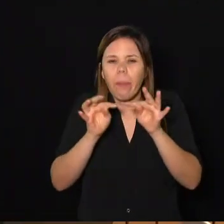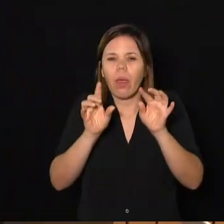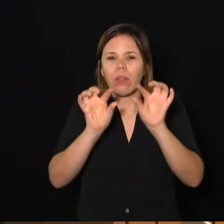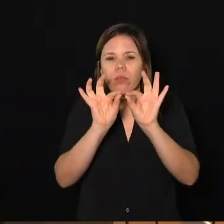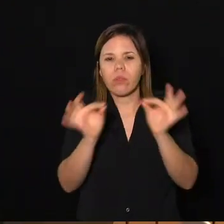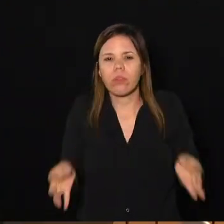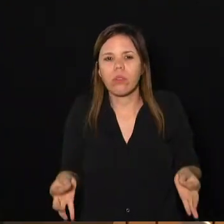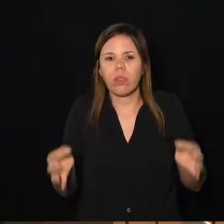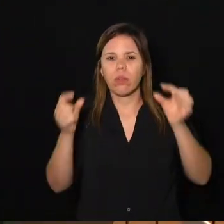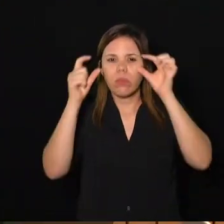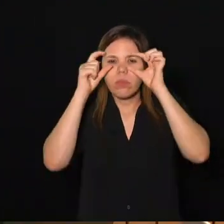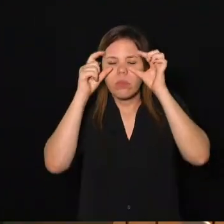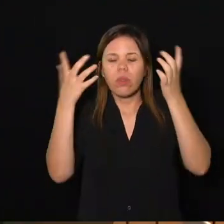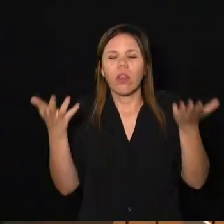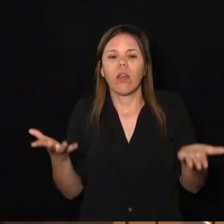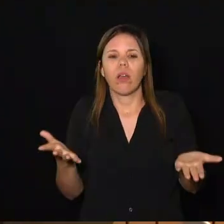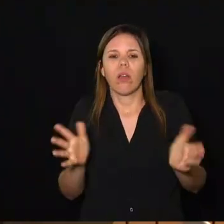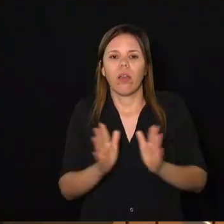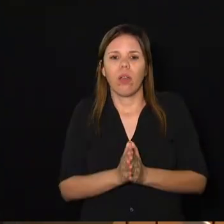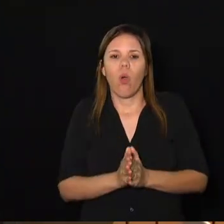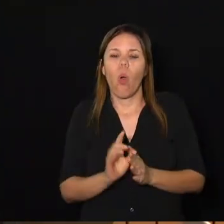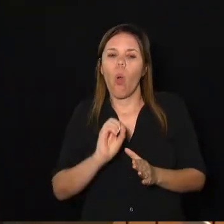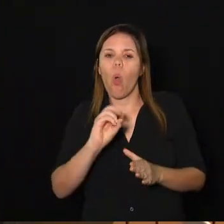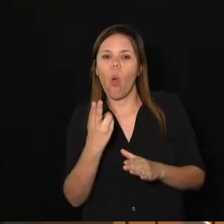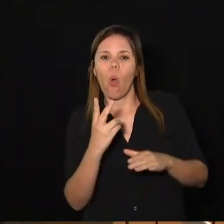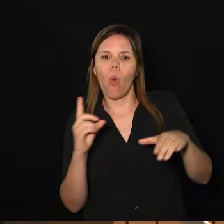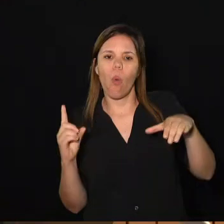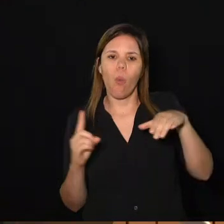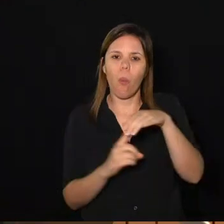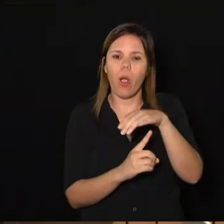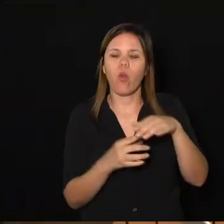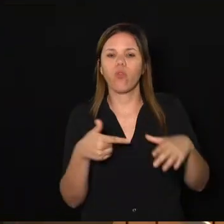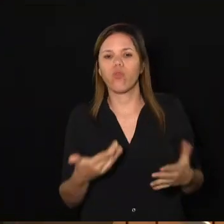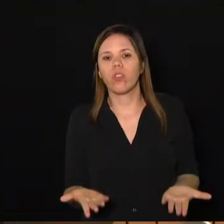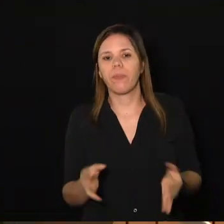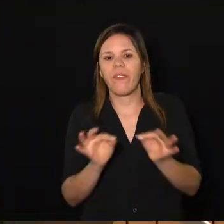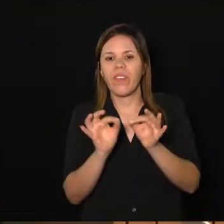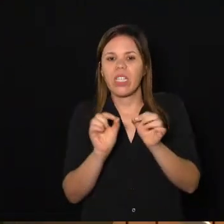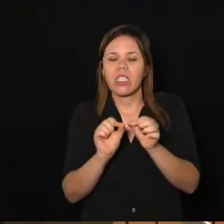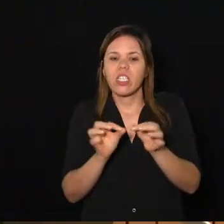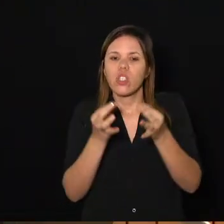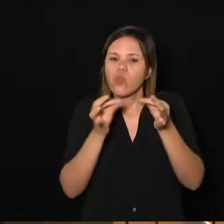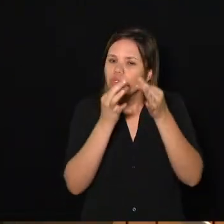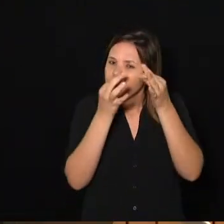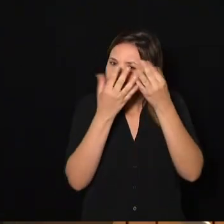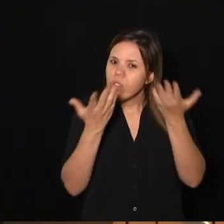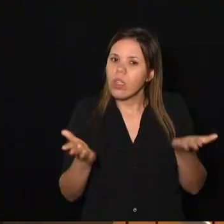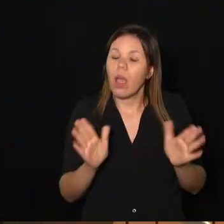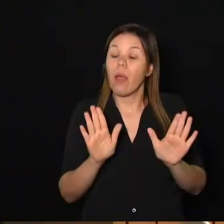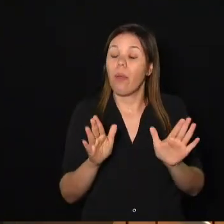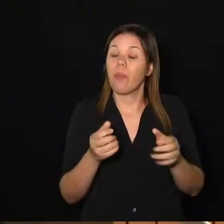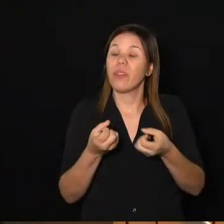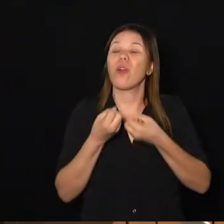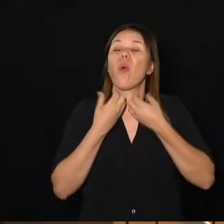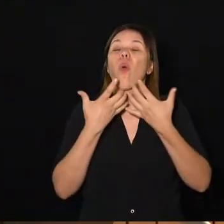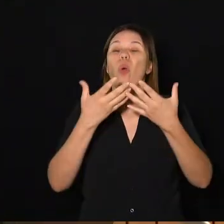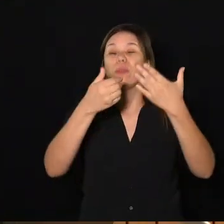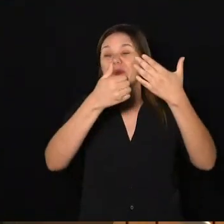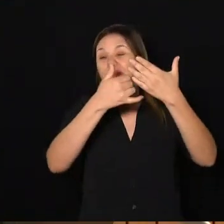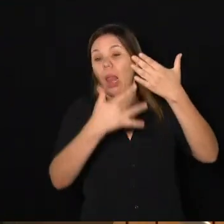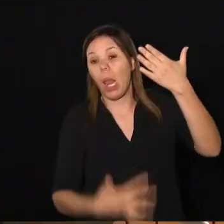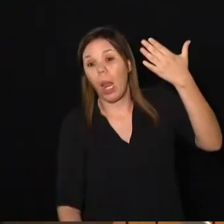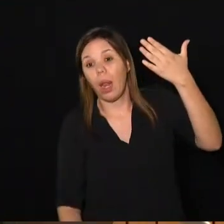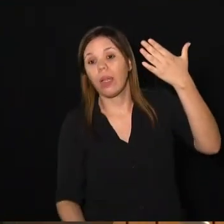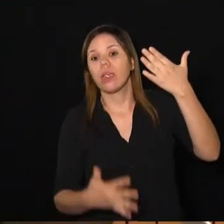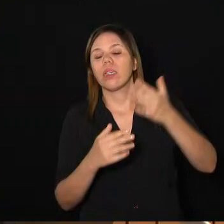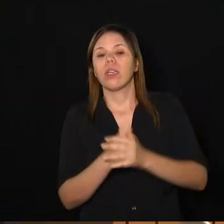como se fosse fazer uma consulta para fazer uma cirurgia então seria isso tem muita coisa para falar mas tem muitas outras pessoas para